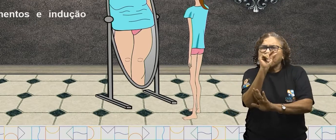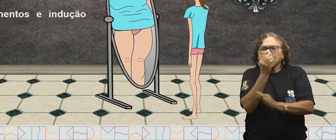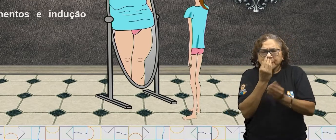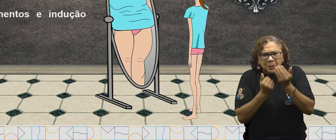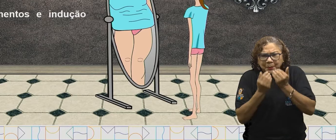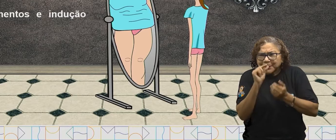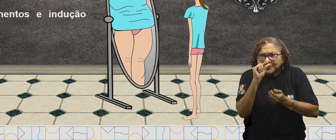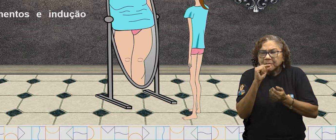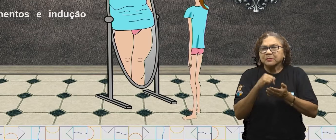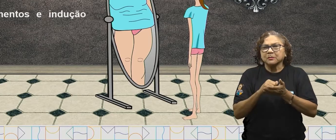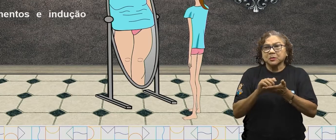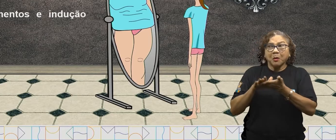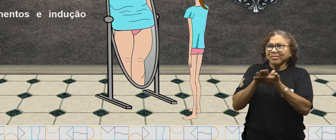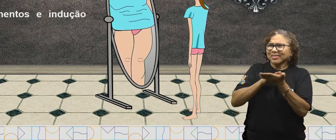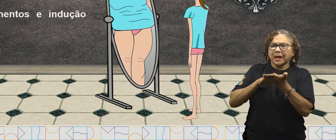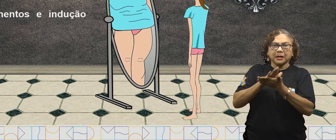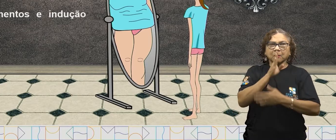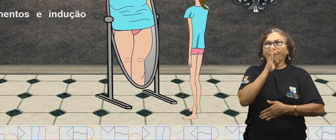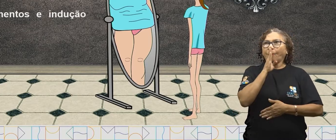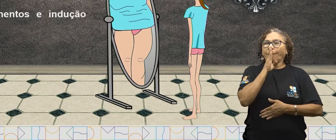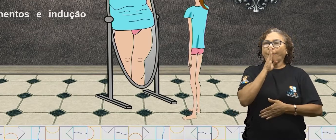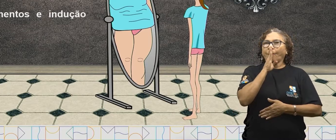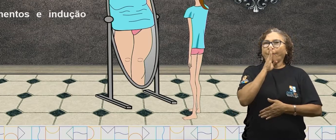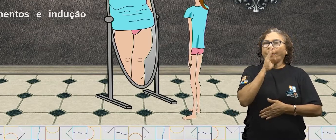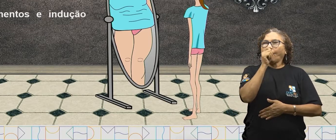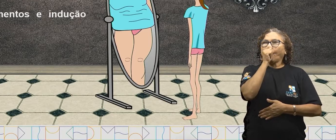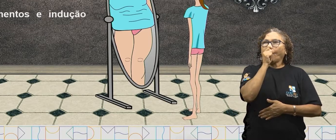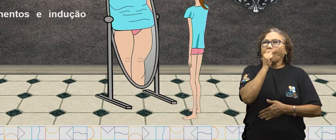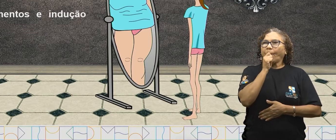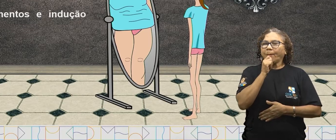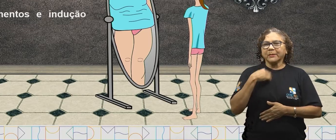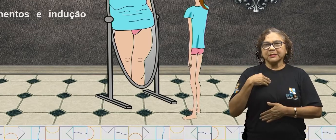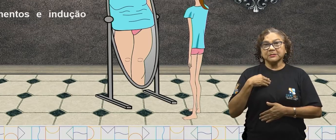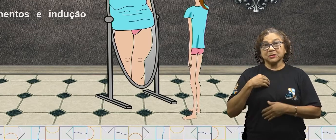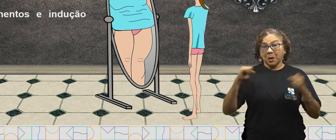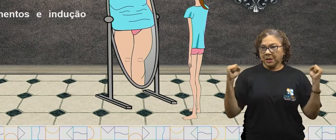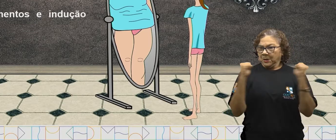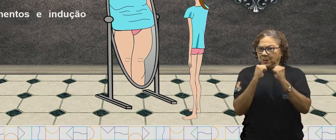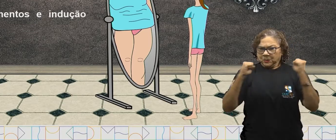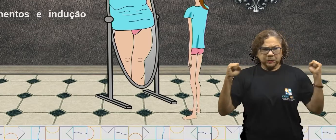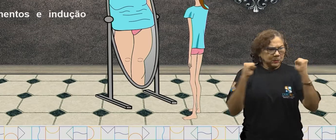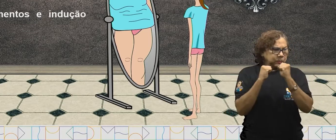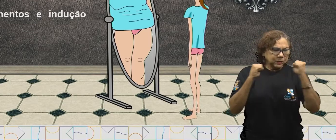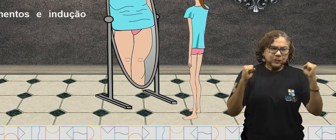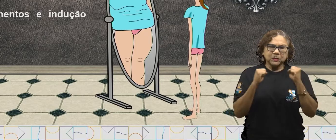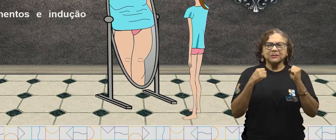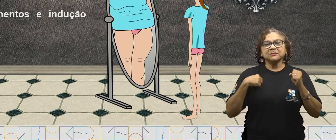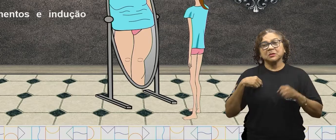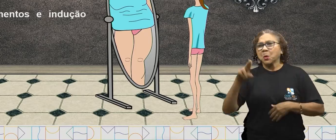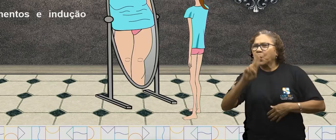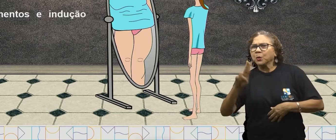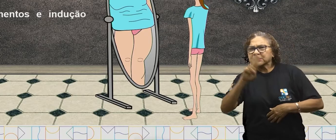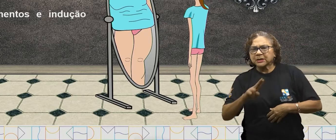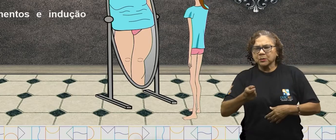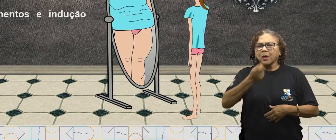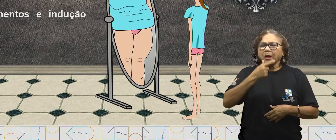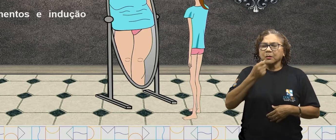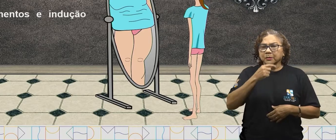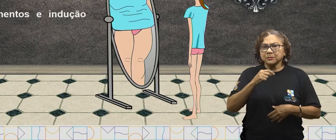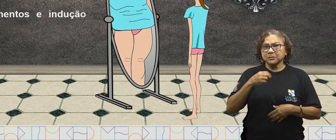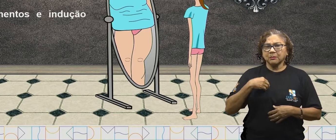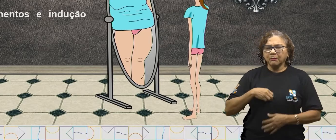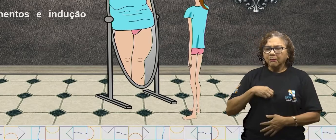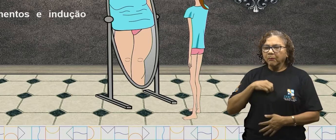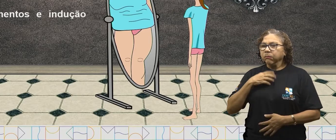por dia, exercício físico em excesso, utilização de medicamentos e indução de